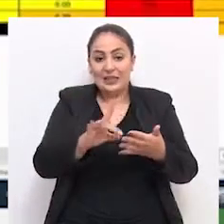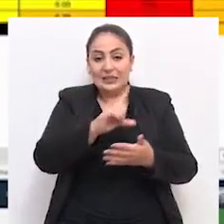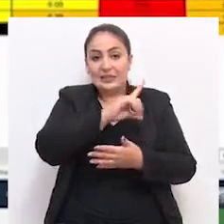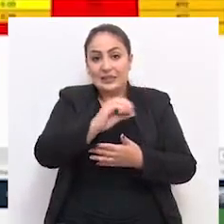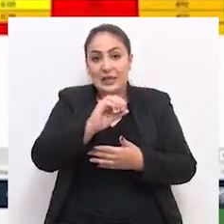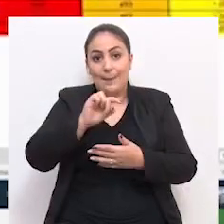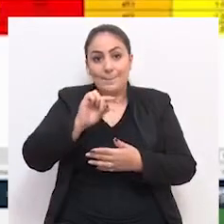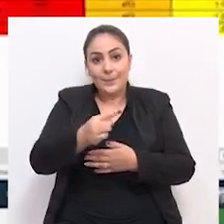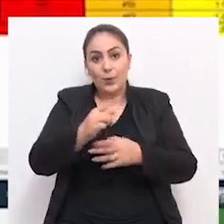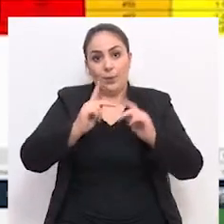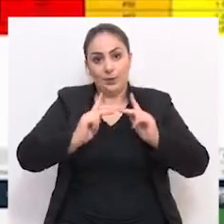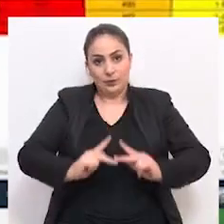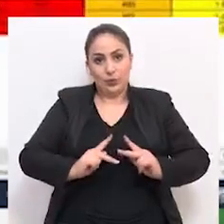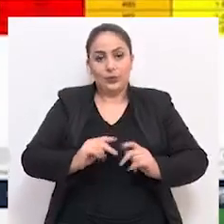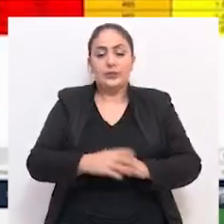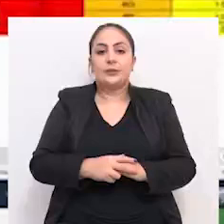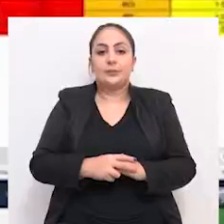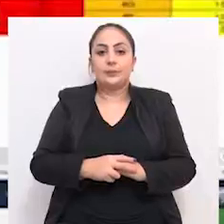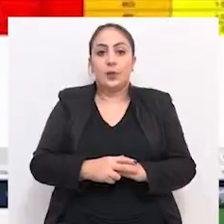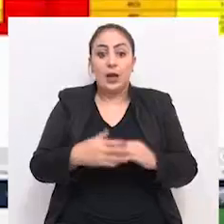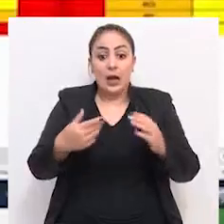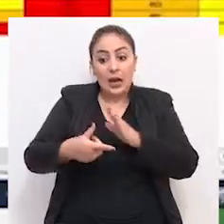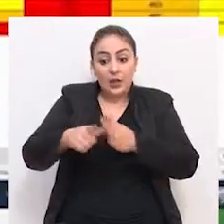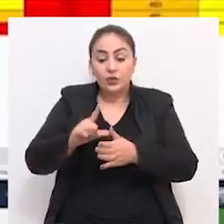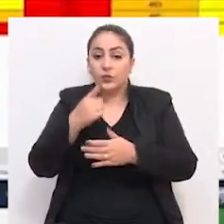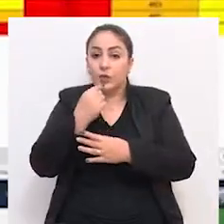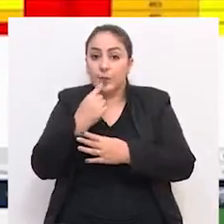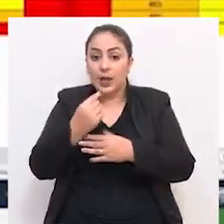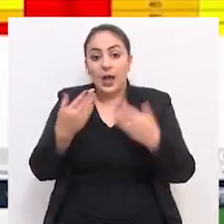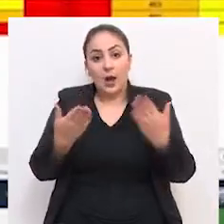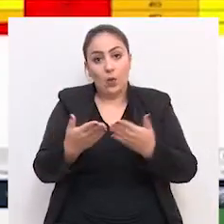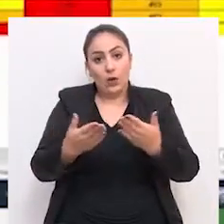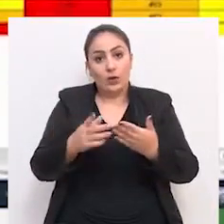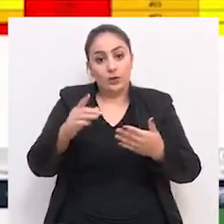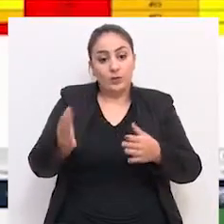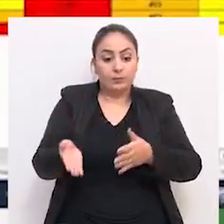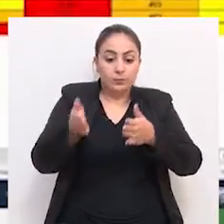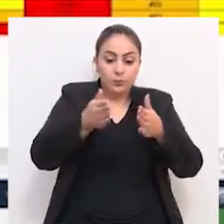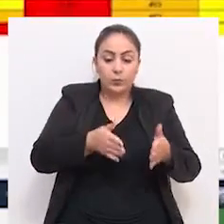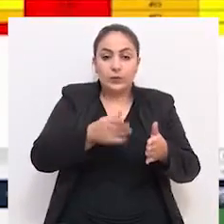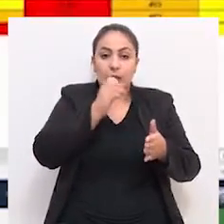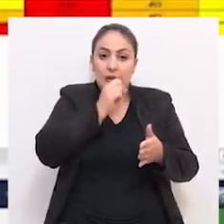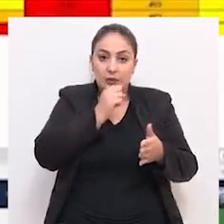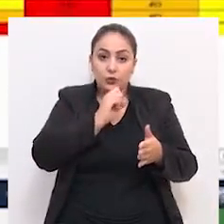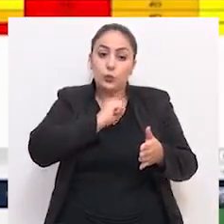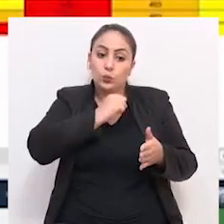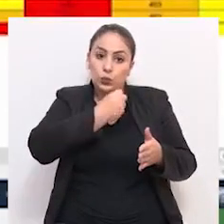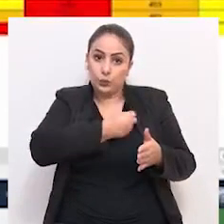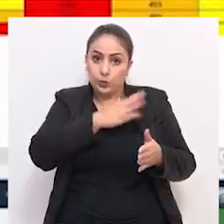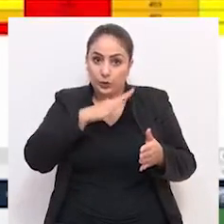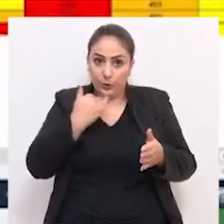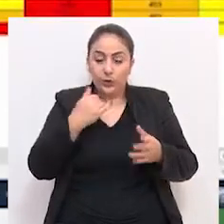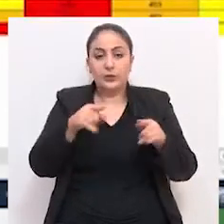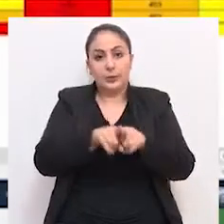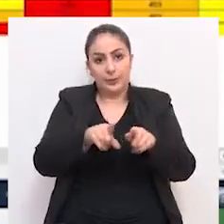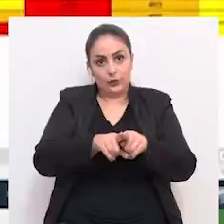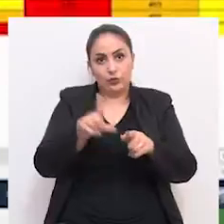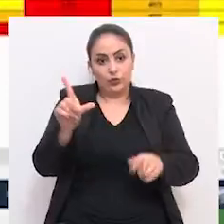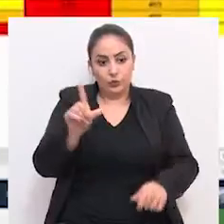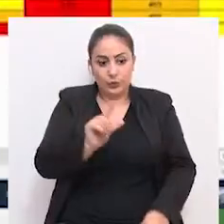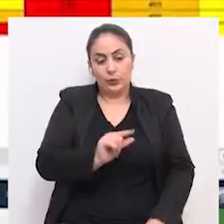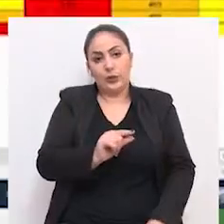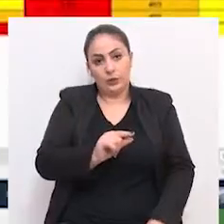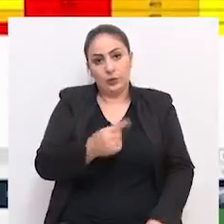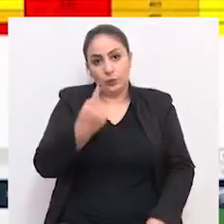mil habitantes, que antes Passo Fundo tinha uma bandeira vermelha e agora ela desceu para a bandeira laranja. Então, o número de óbitos também caiu de